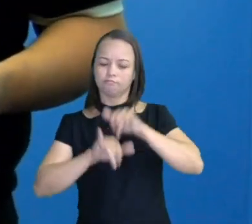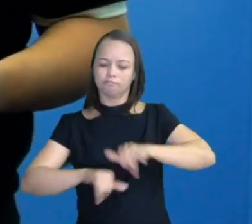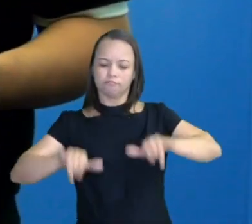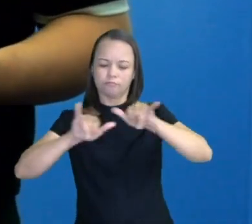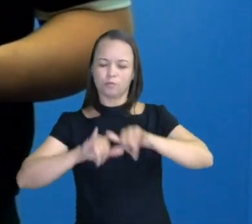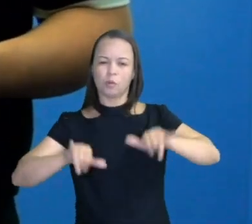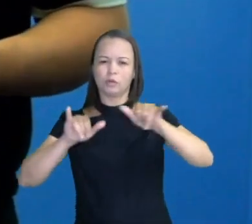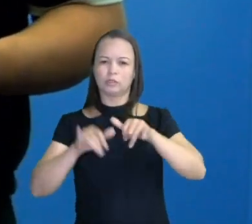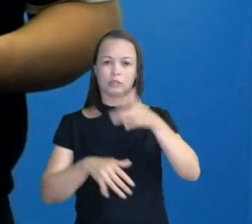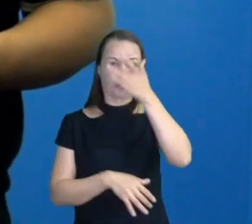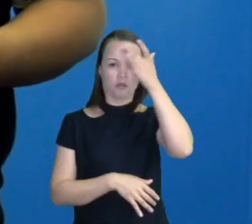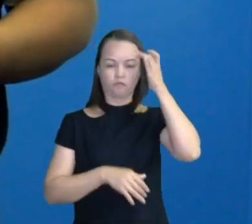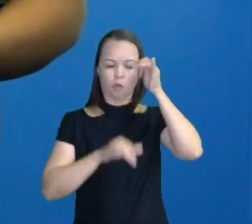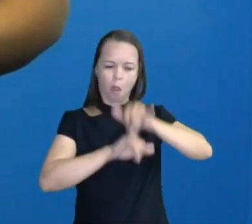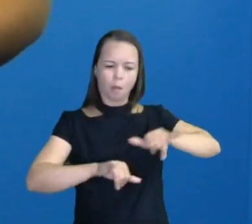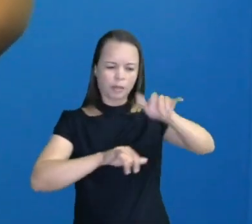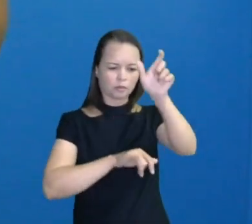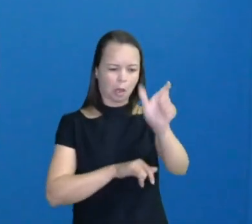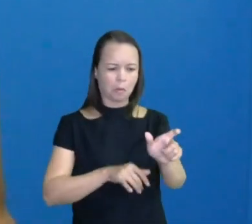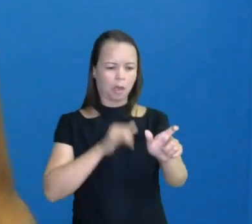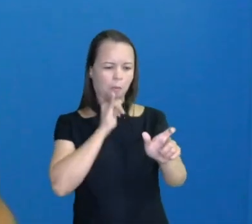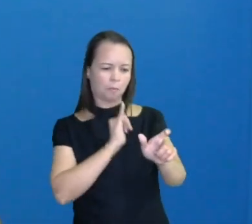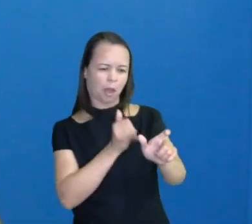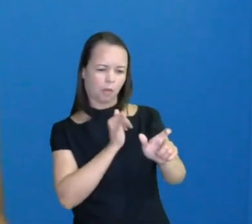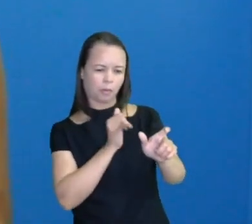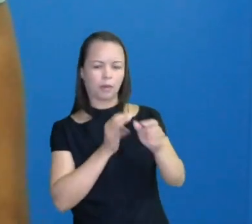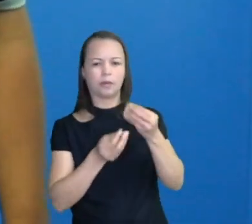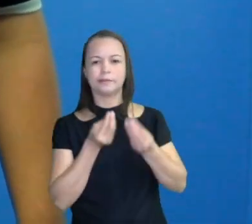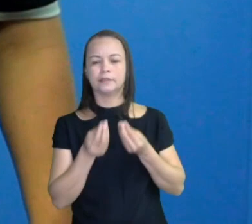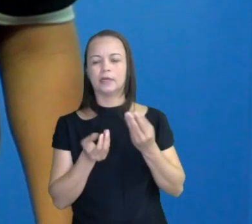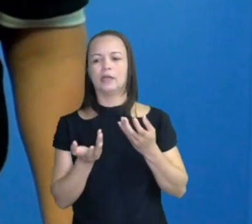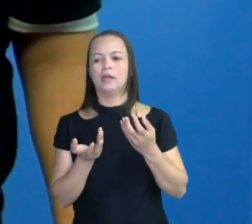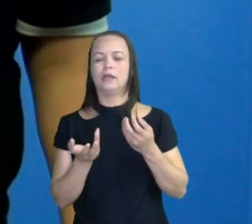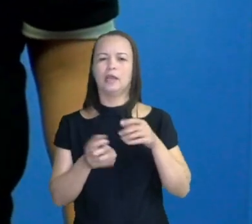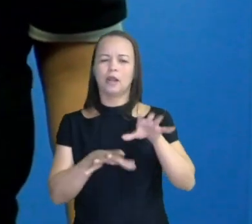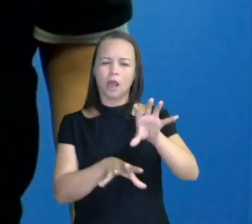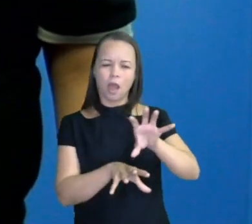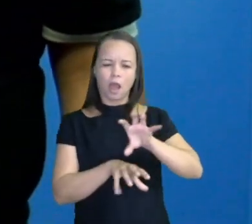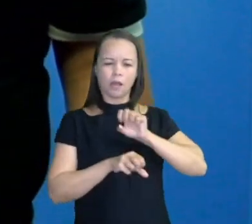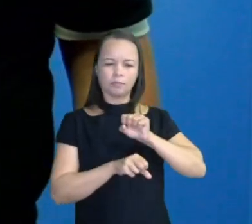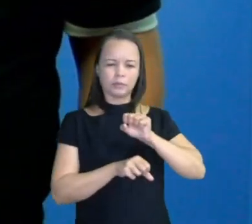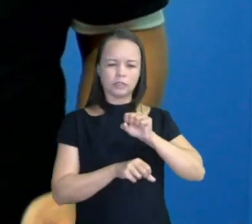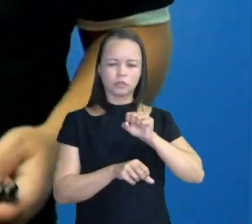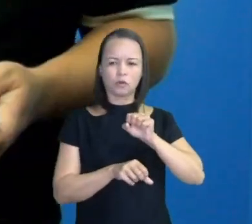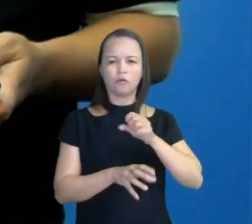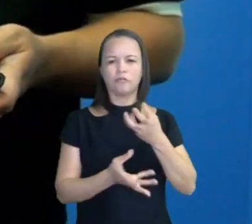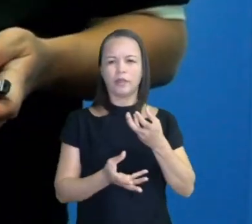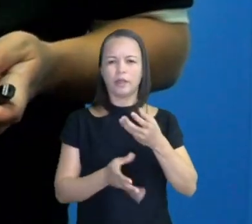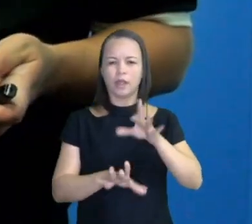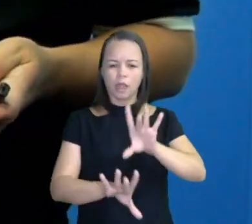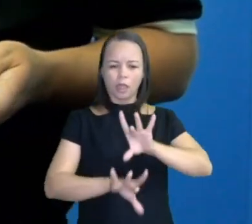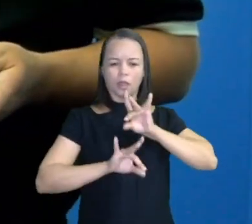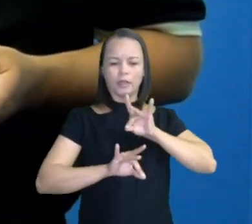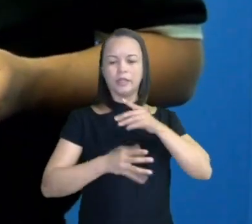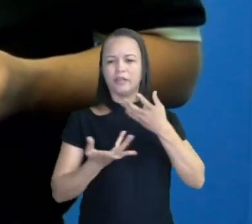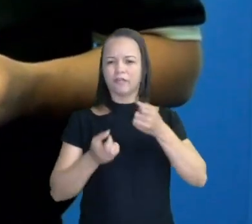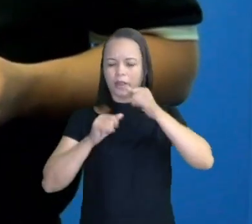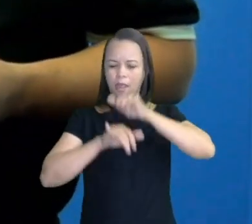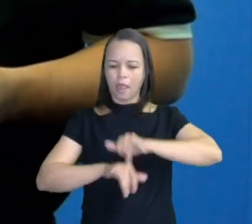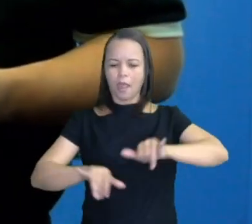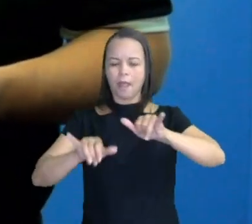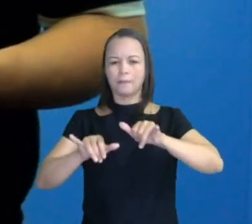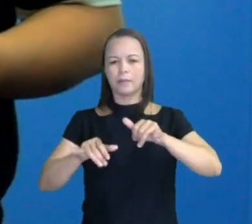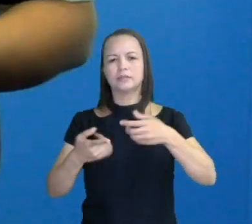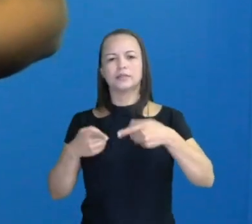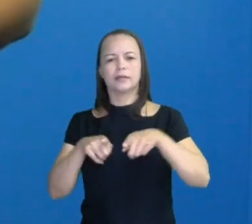uma pessoa, essa pessoa irá absorver e ela futuramente ela irá repassar. É como se cada